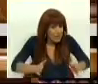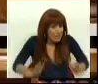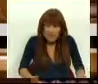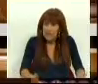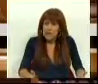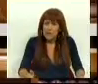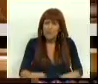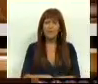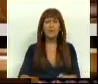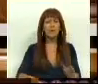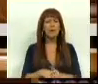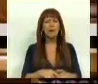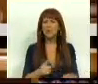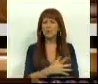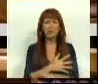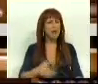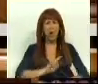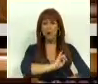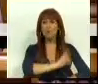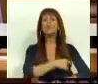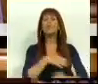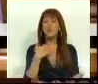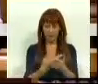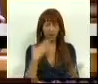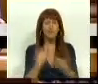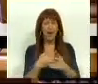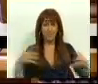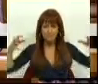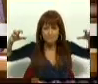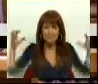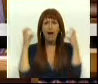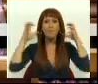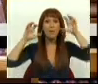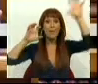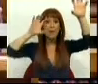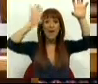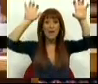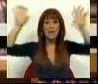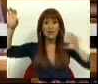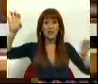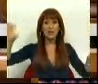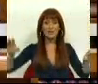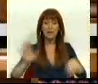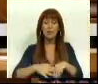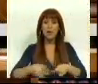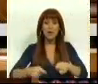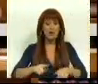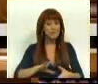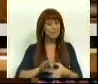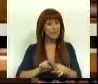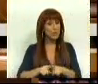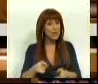imprescindibilidade, ameaça ser um dos maiores potenciais fatores de conflito entre Estados, devendo, por isso, ser gerida em função